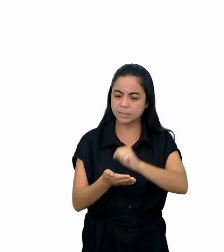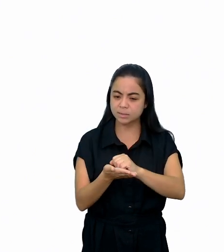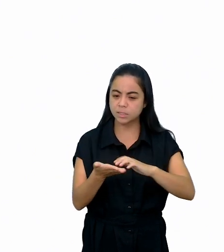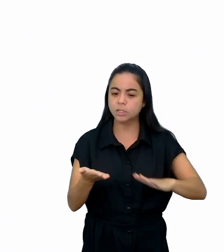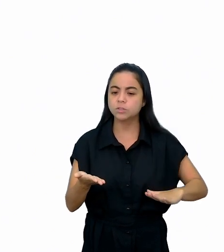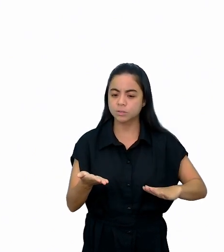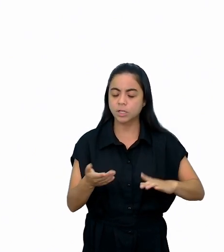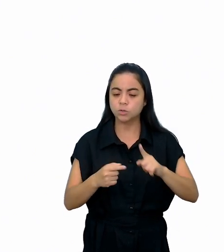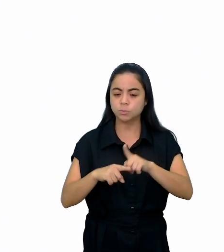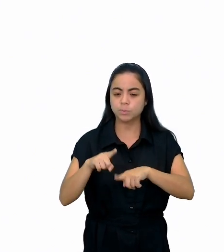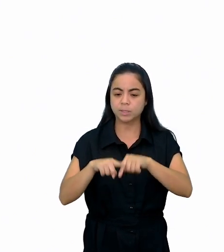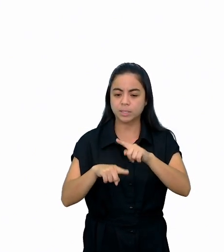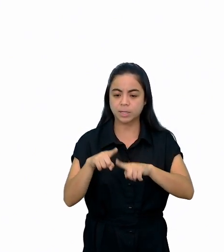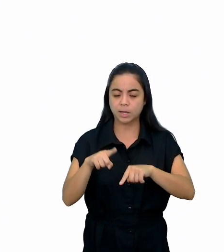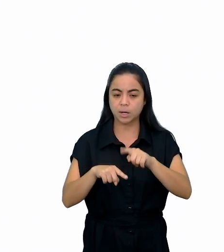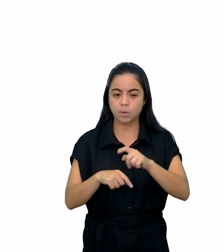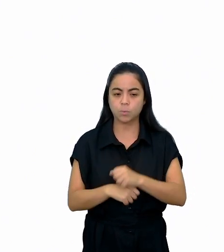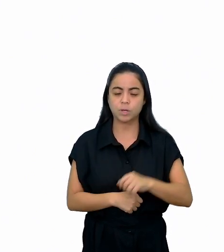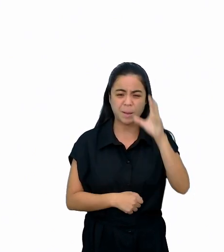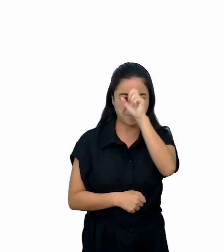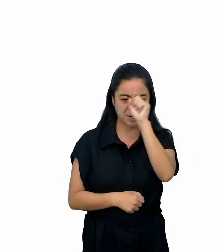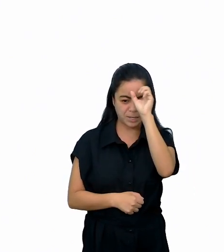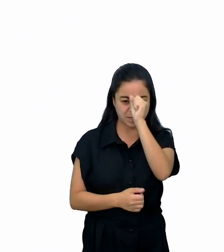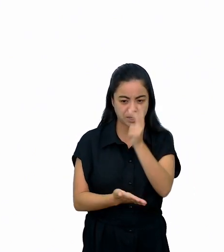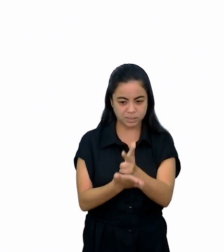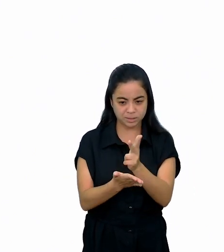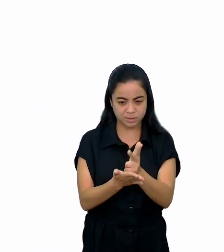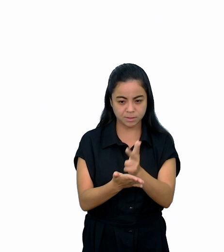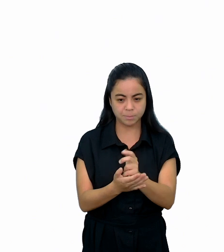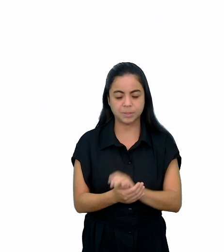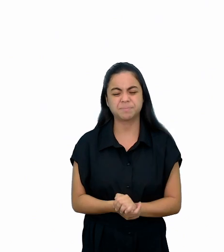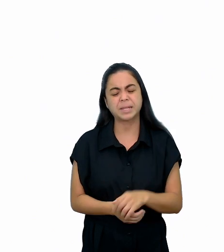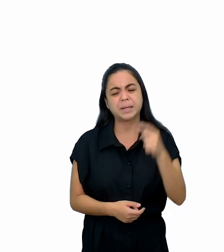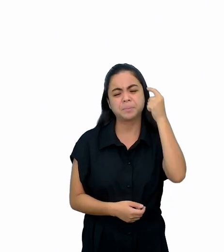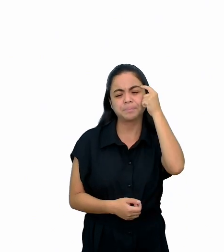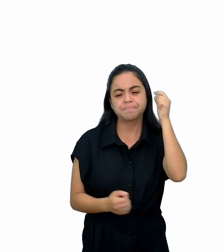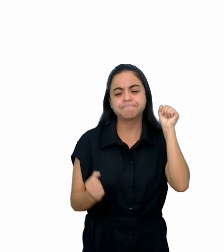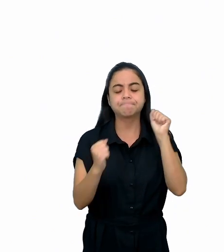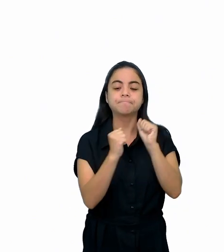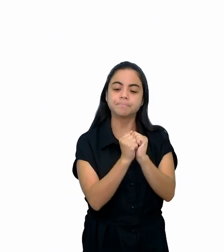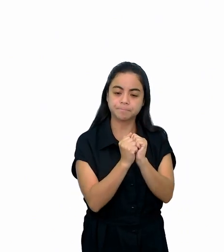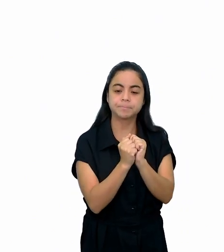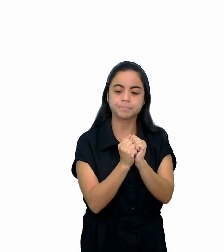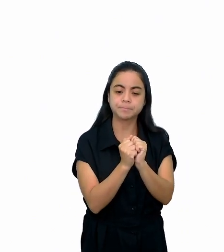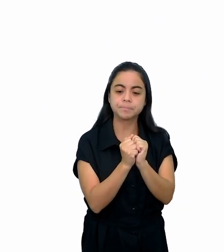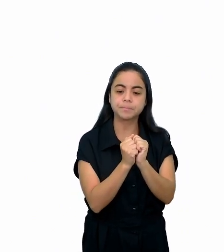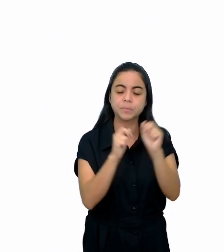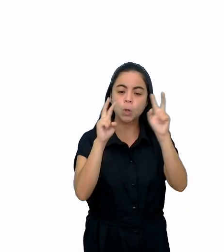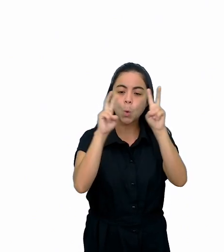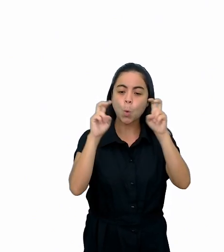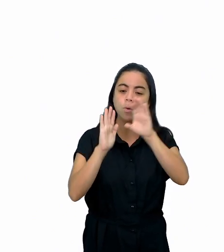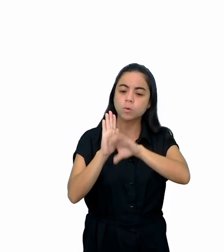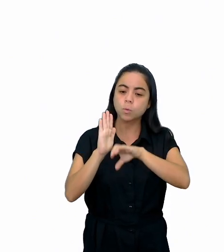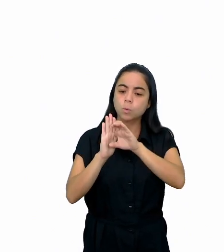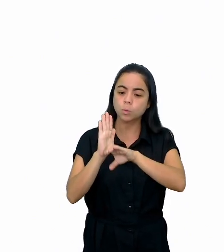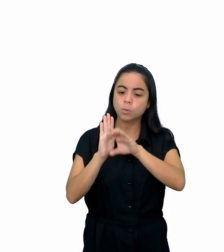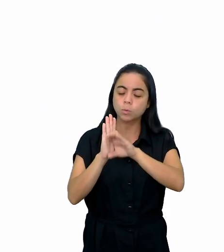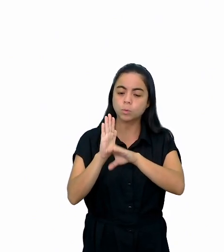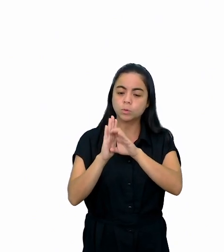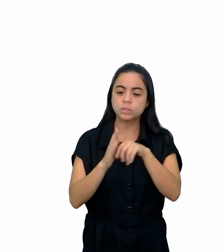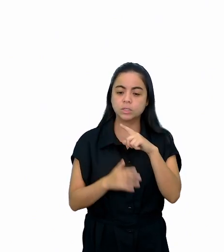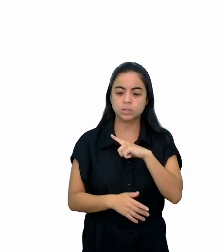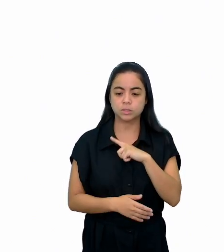do material Aprender Sempre, né? Para que a gente possa pensar junto sobre esses conceitos que a gente